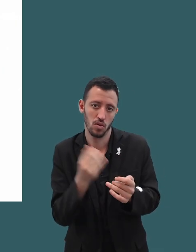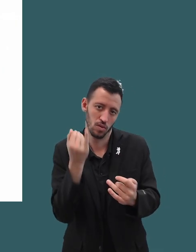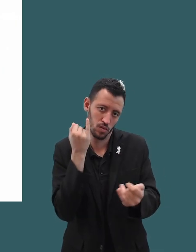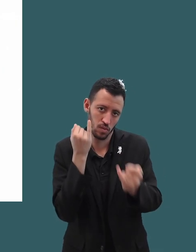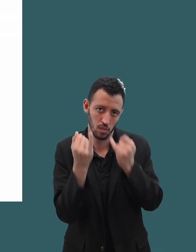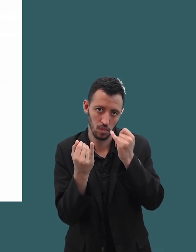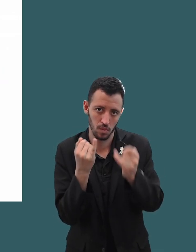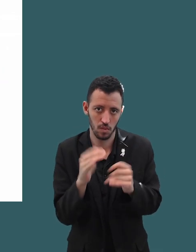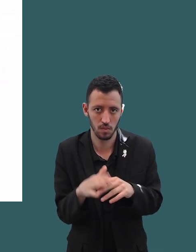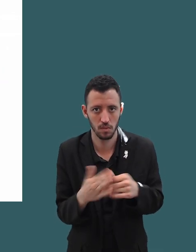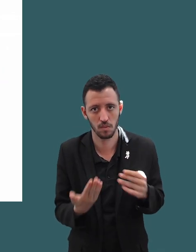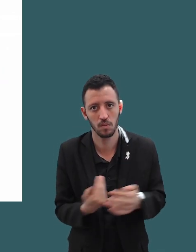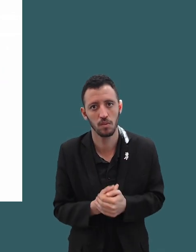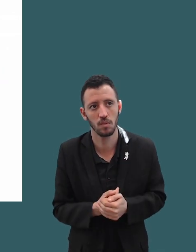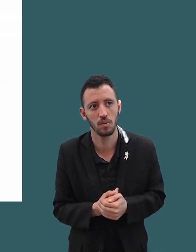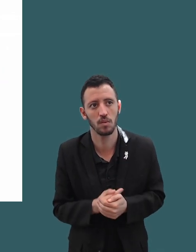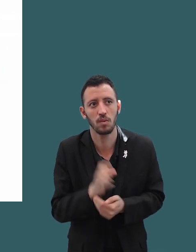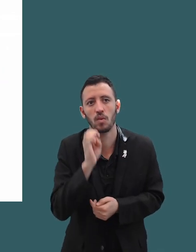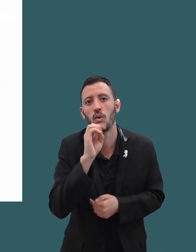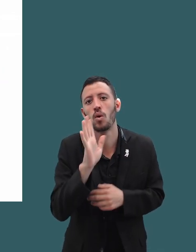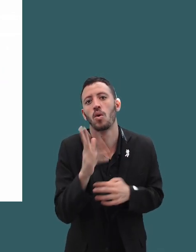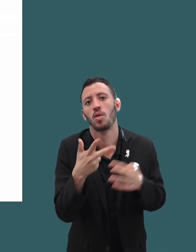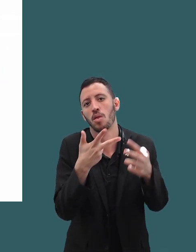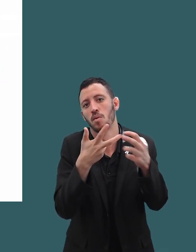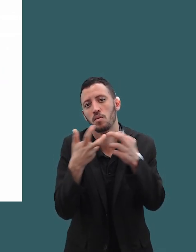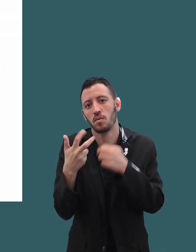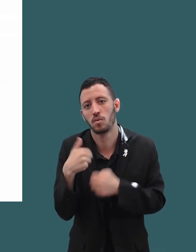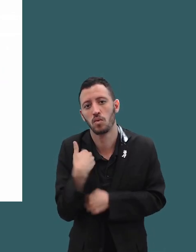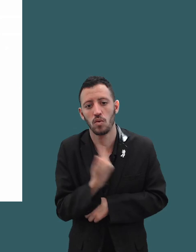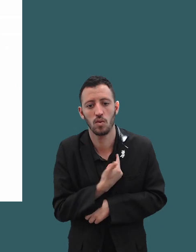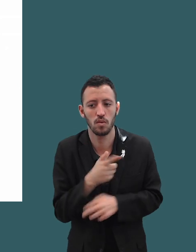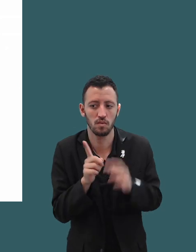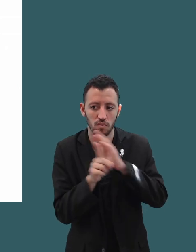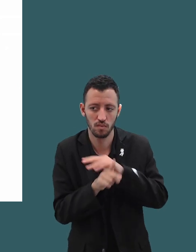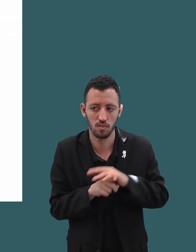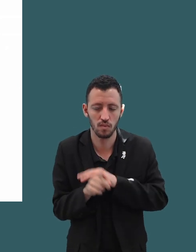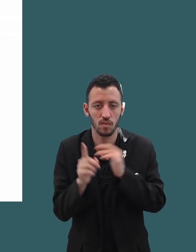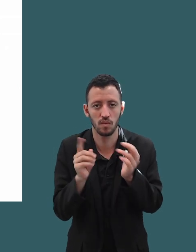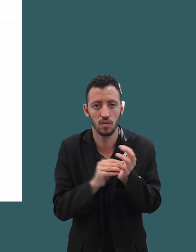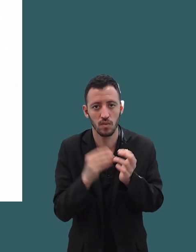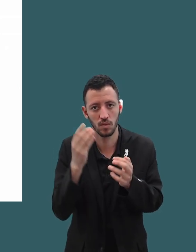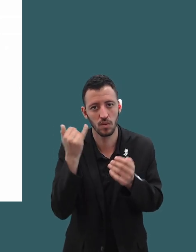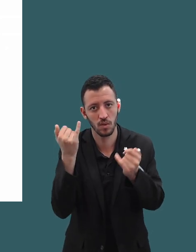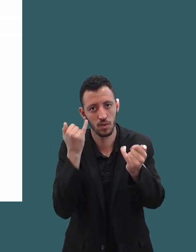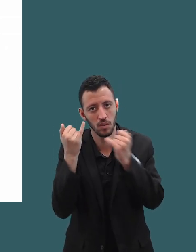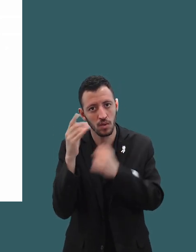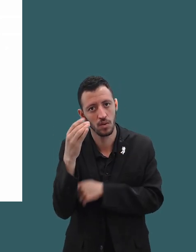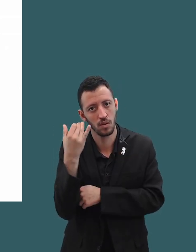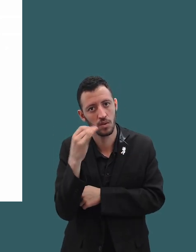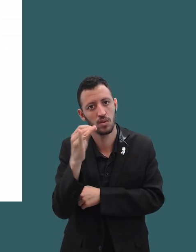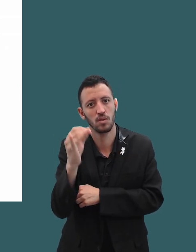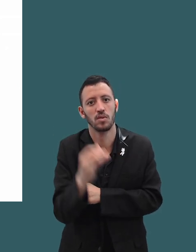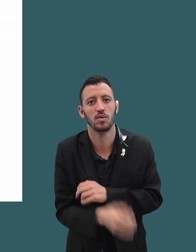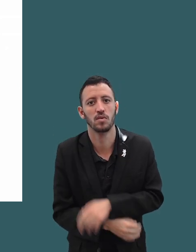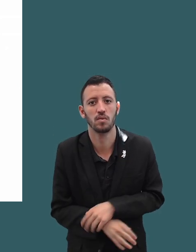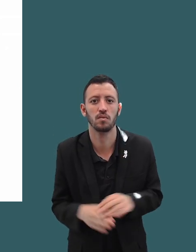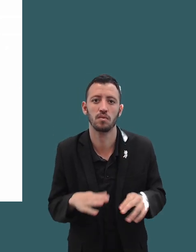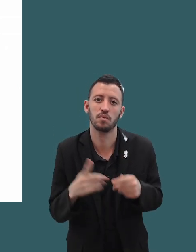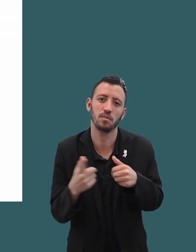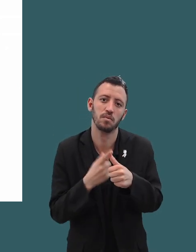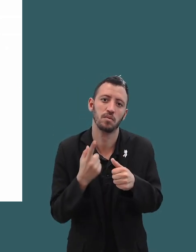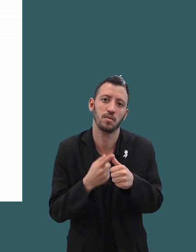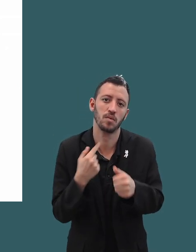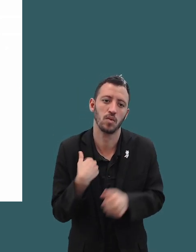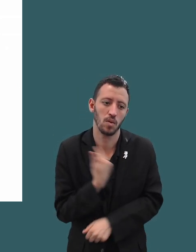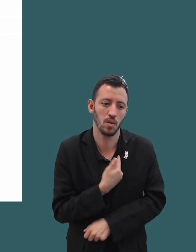informação. Bom, o que tem sido observado, então, nas nossas pesquisas sobre desinformação científica nas plataformas? Então, primeiro a